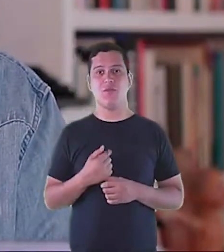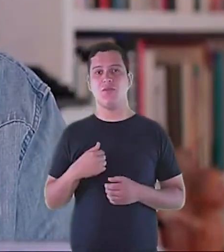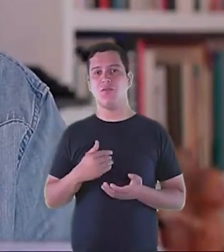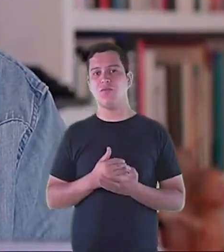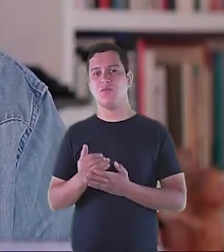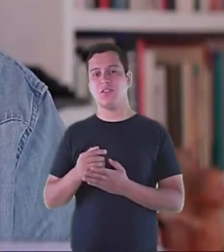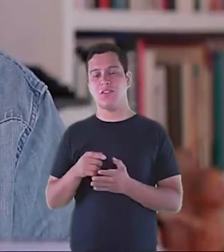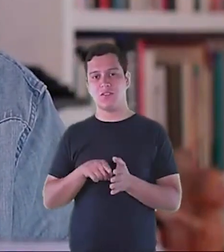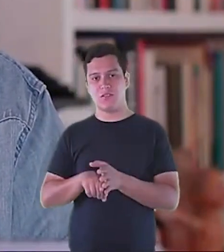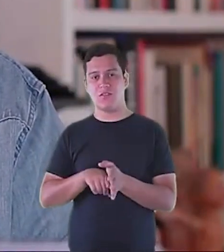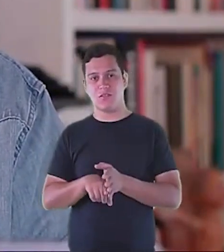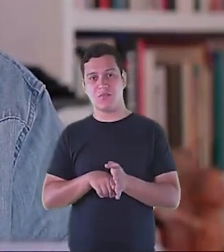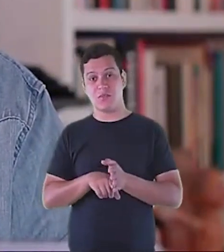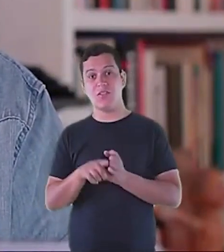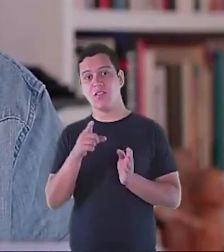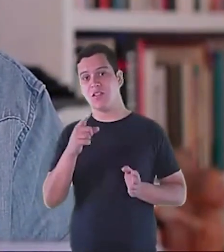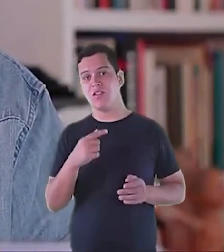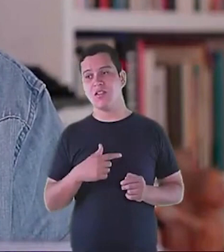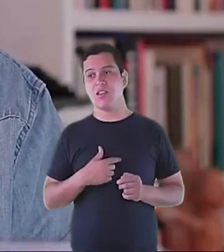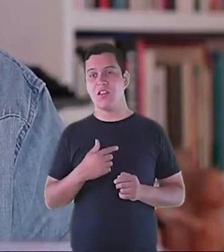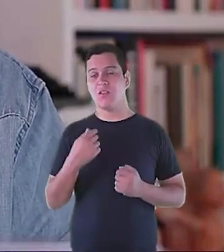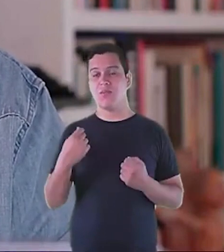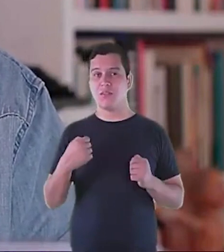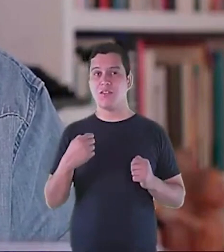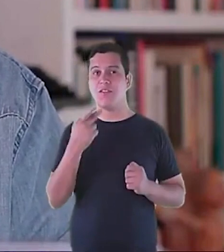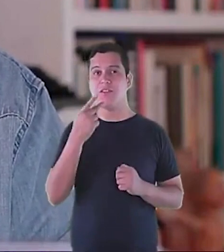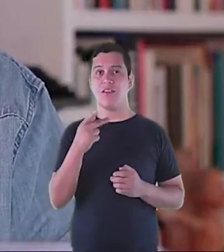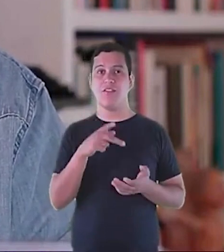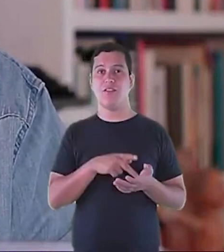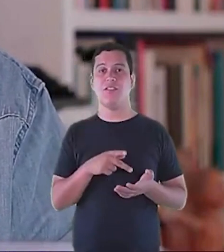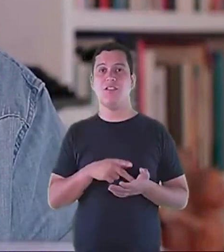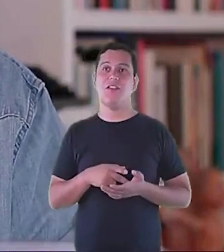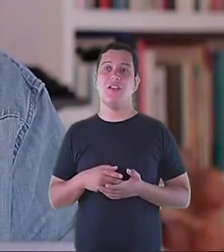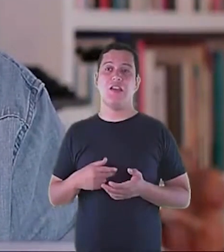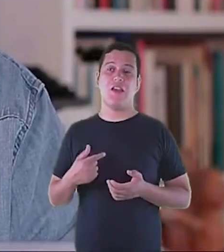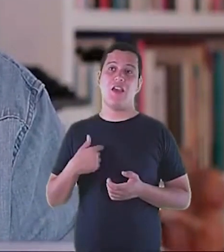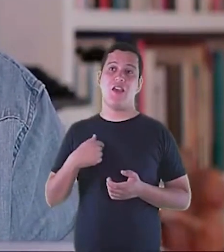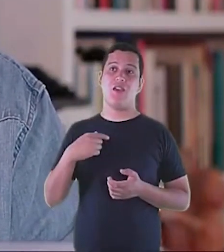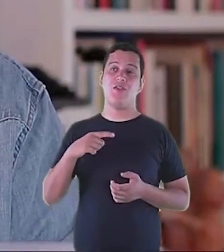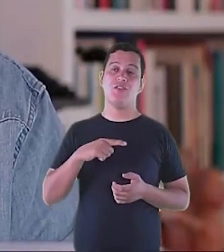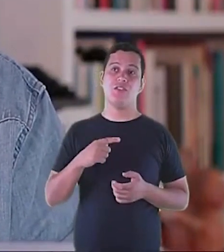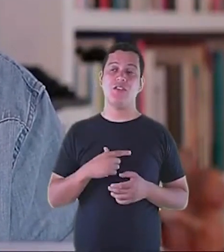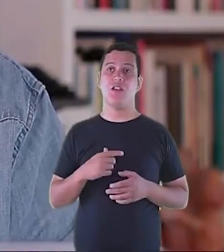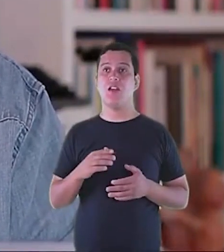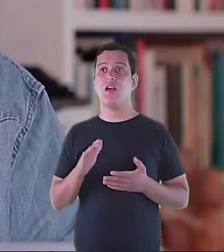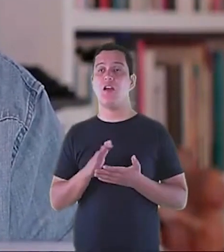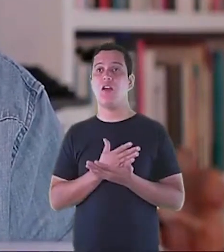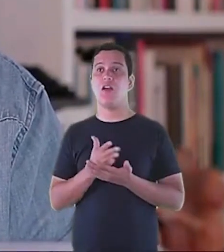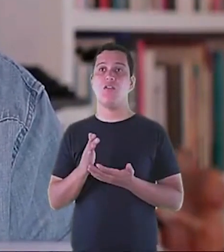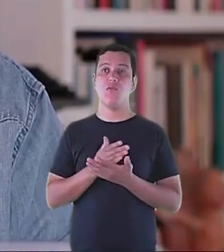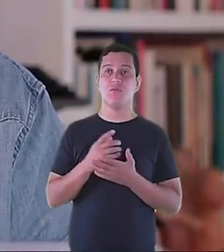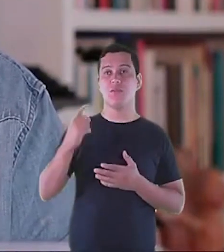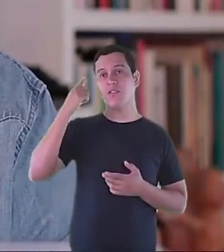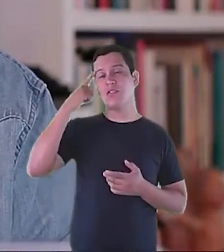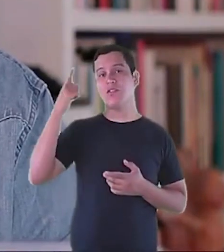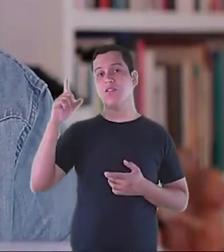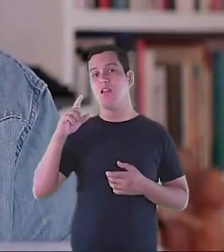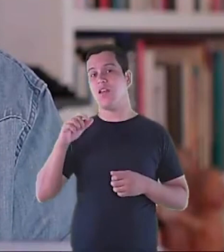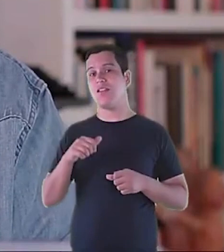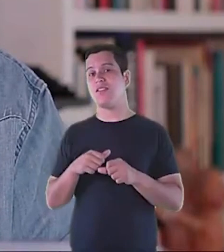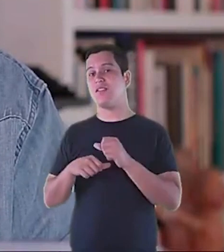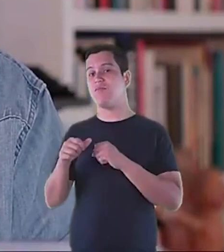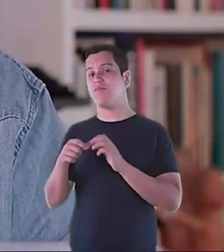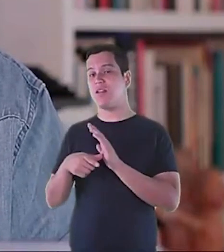pesquisa, eu confesso que eu estava imbuído de algumas ideias pré-concebidas a respeito da